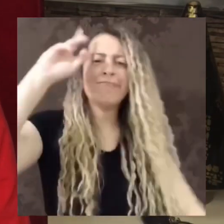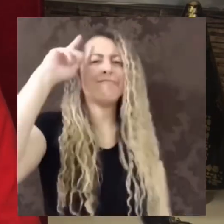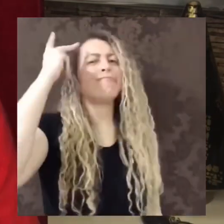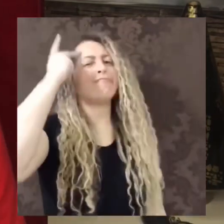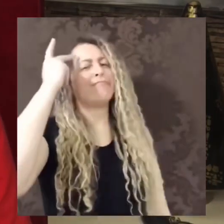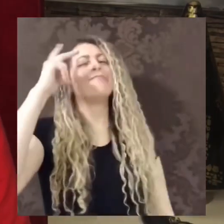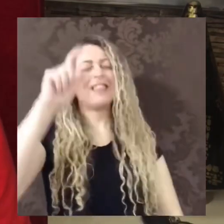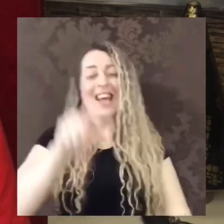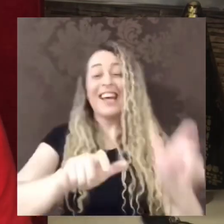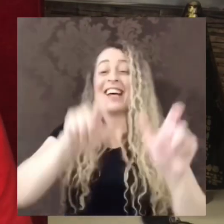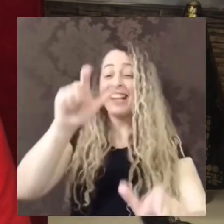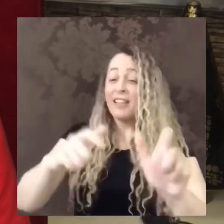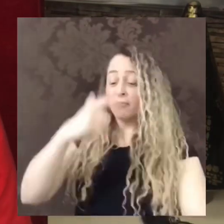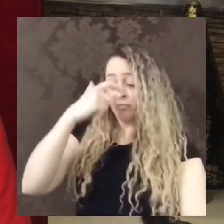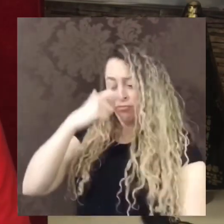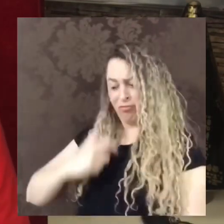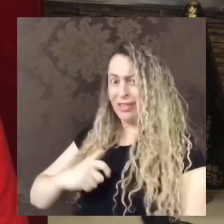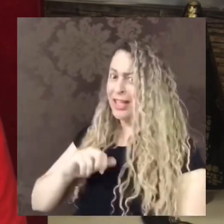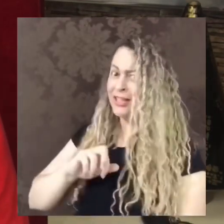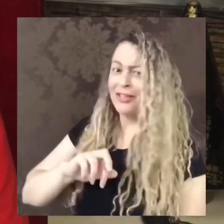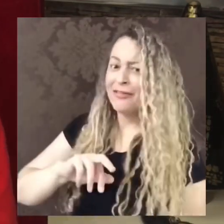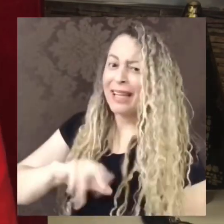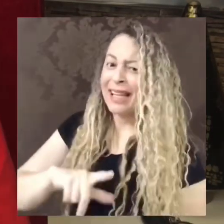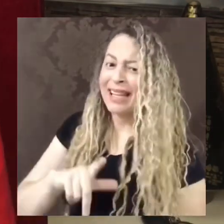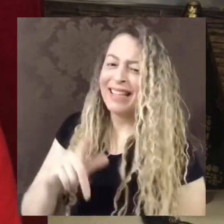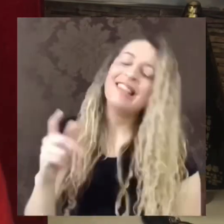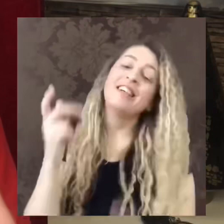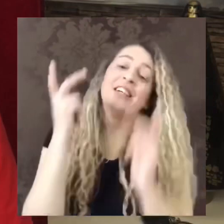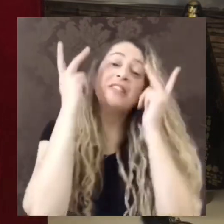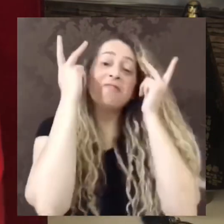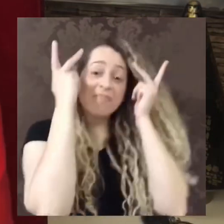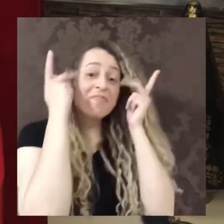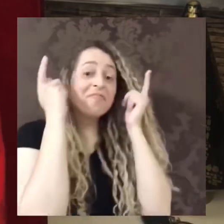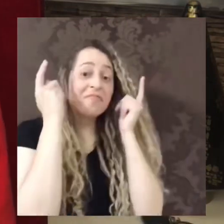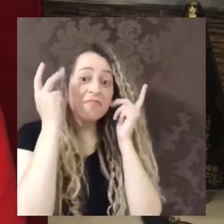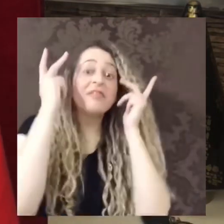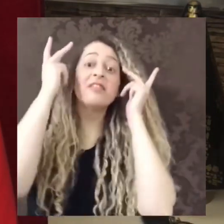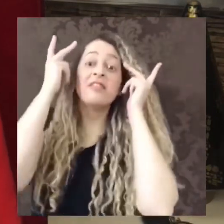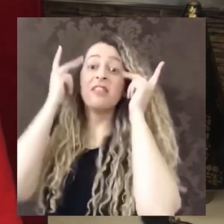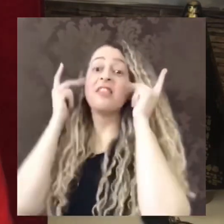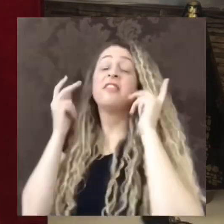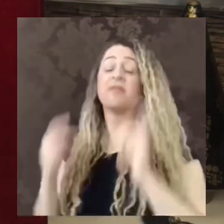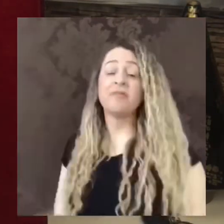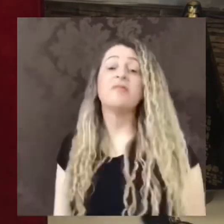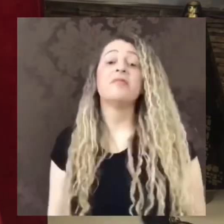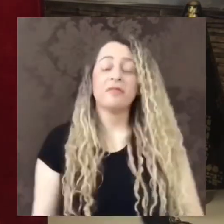igual? Tá na hora de ir em frente. Ser diferente é